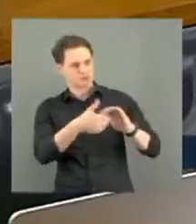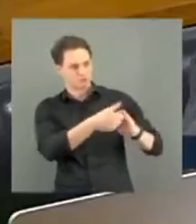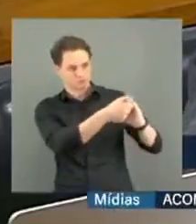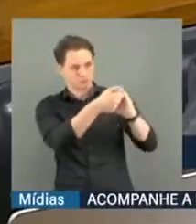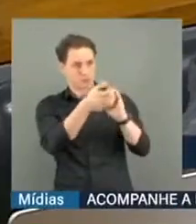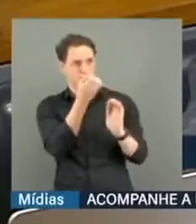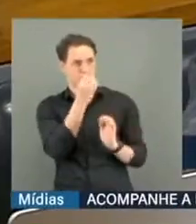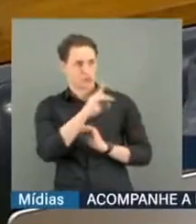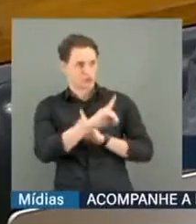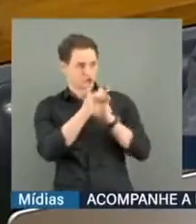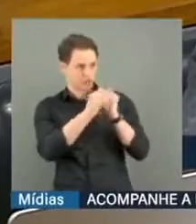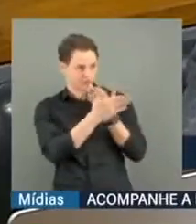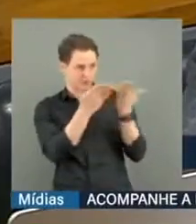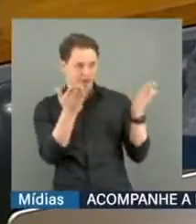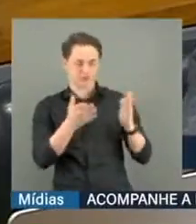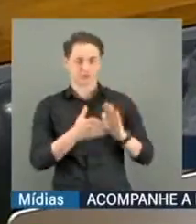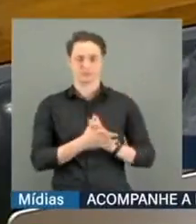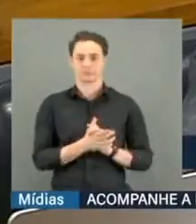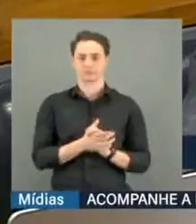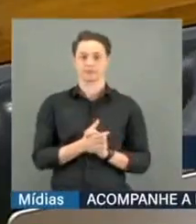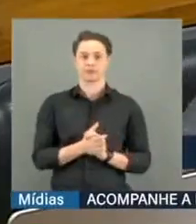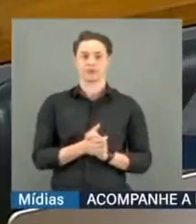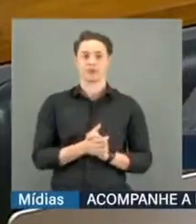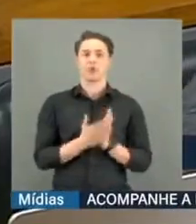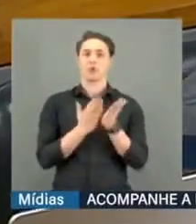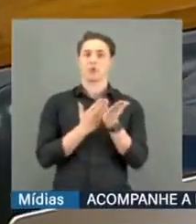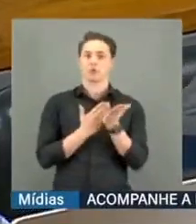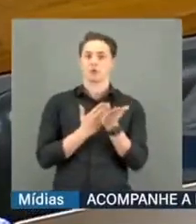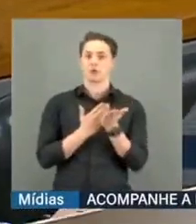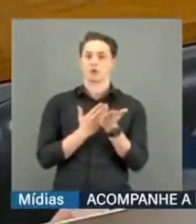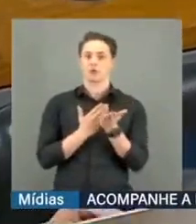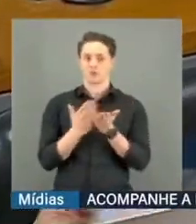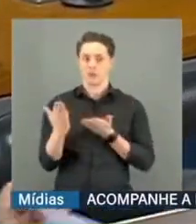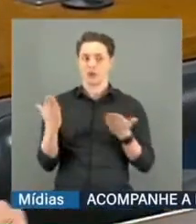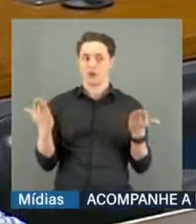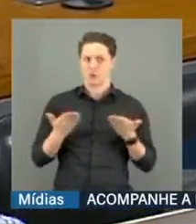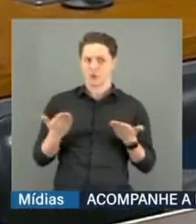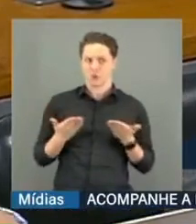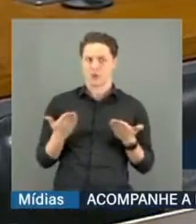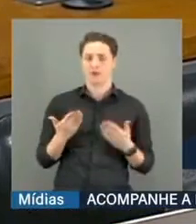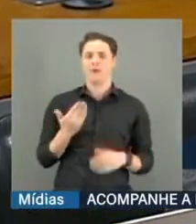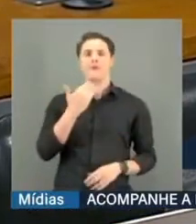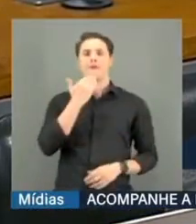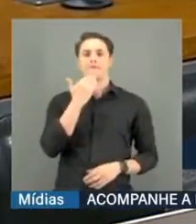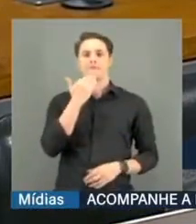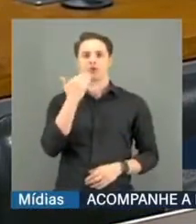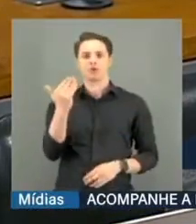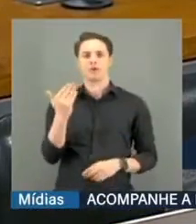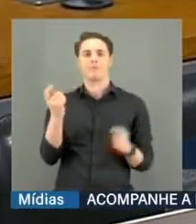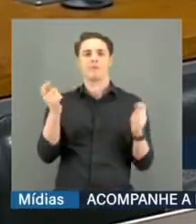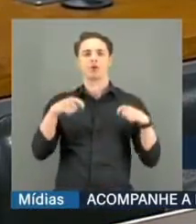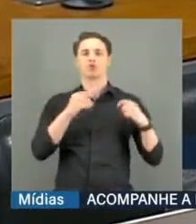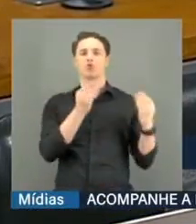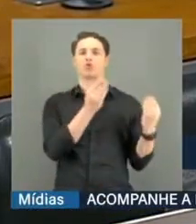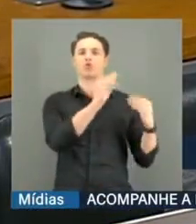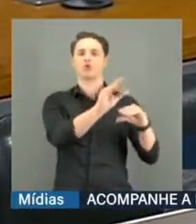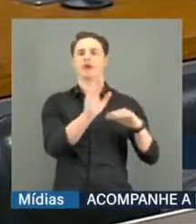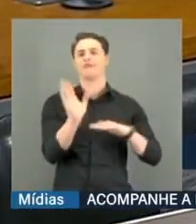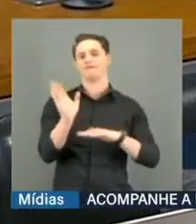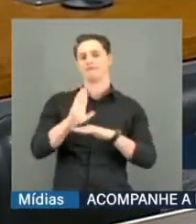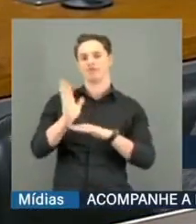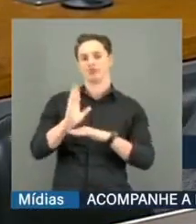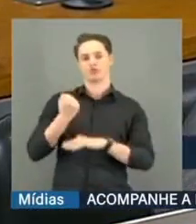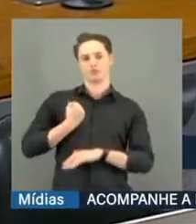Deputados, senadores e senadoras, eu vou iniciar pedindo à nossa mesa que possa passar aqui o